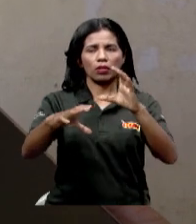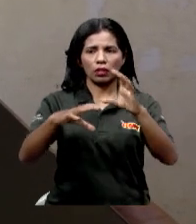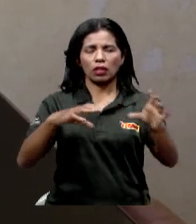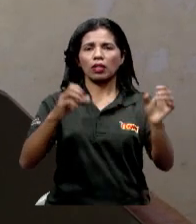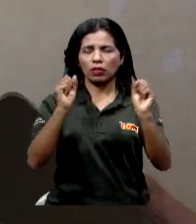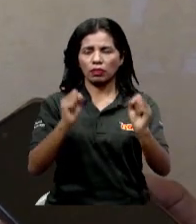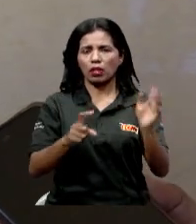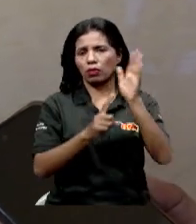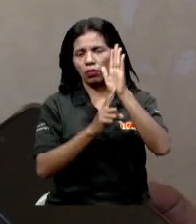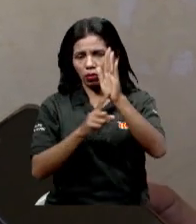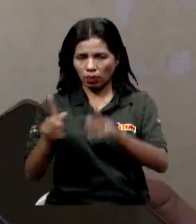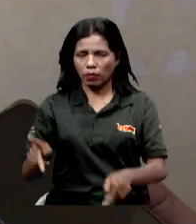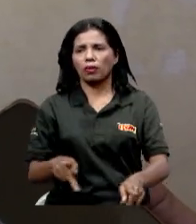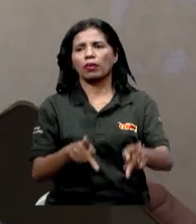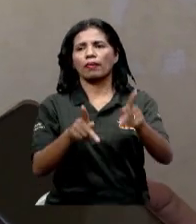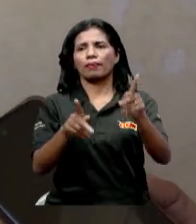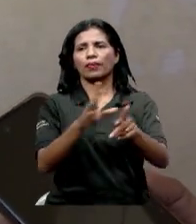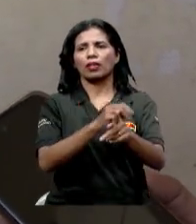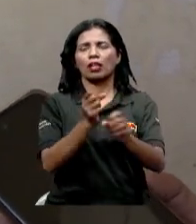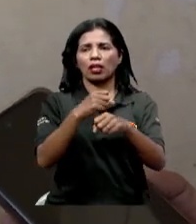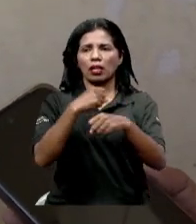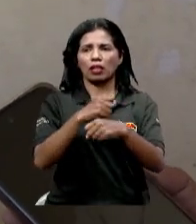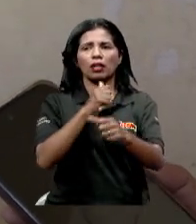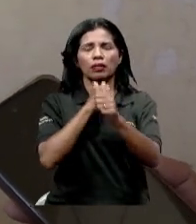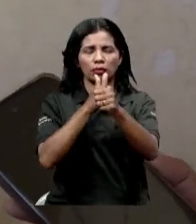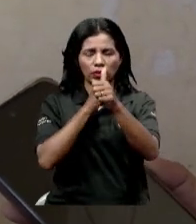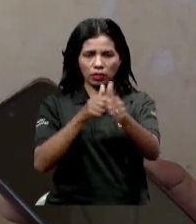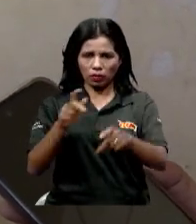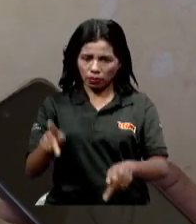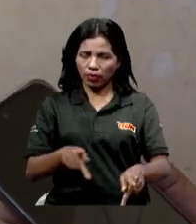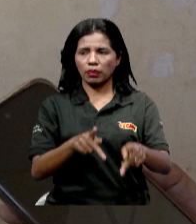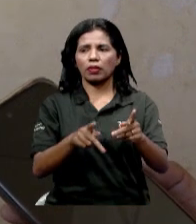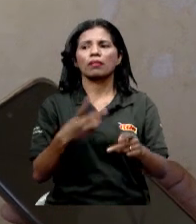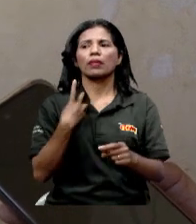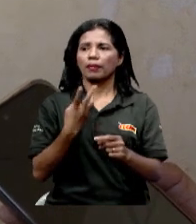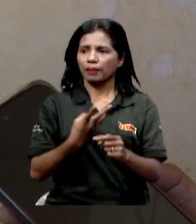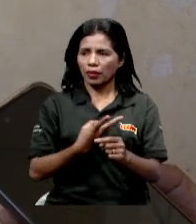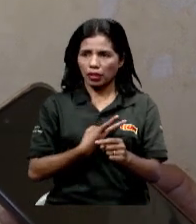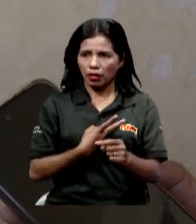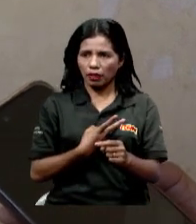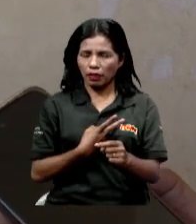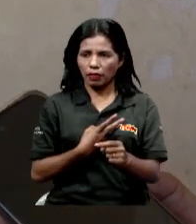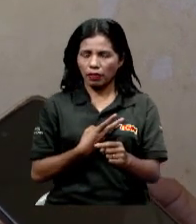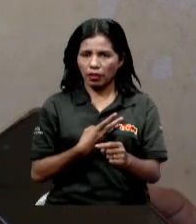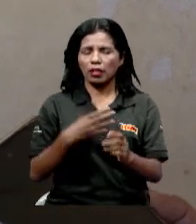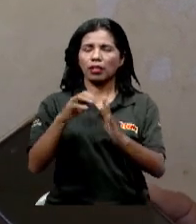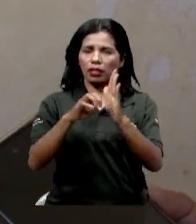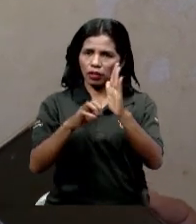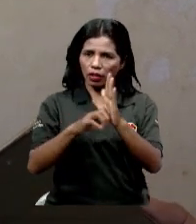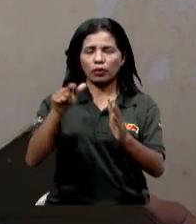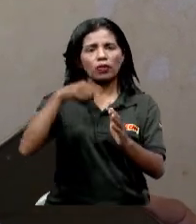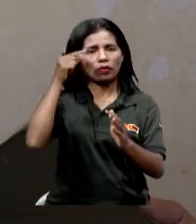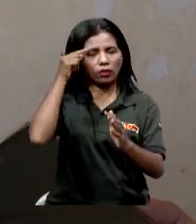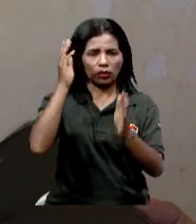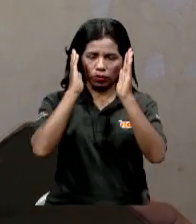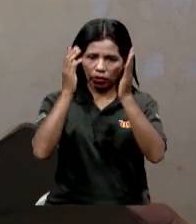va público, no, né, meios advocacia vai va público, logo, né? Vai ter nia estado, vai ter nia governo, também tá